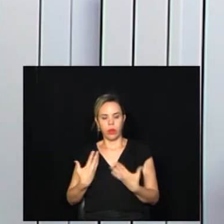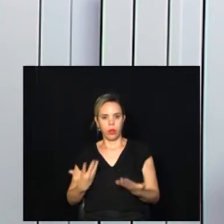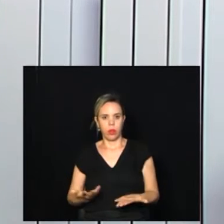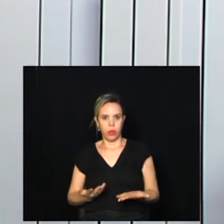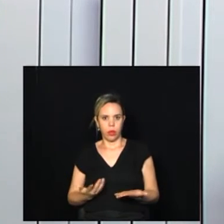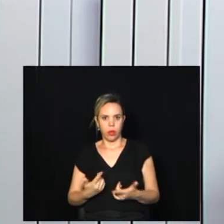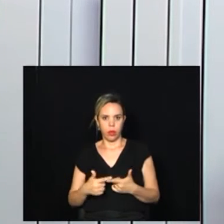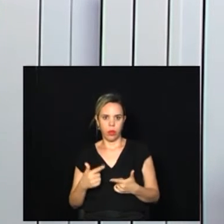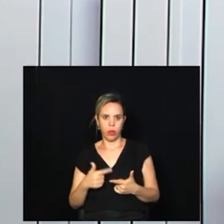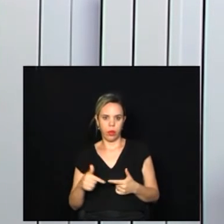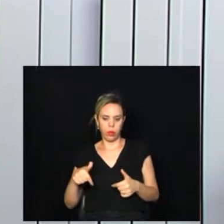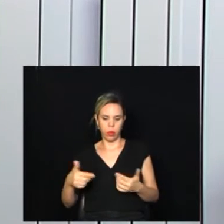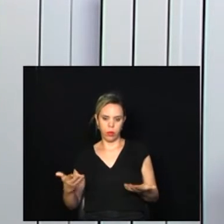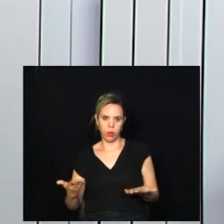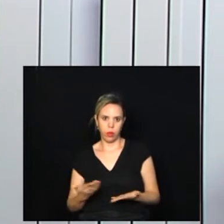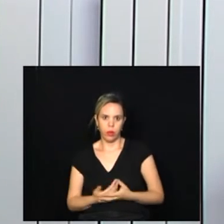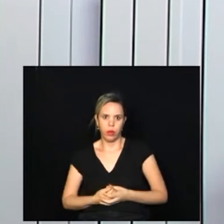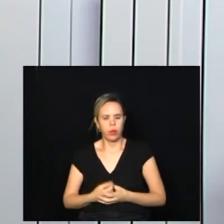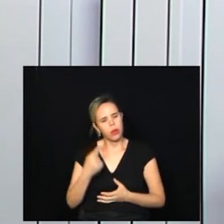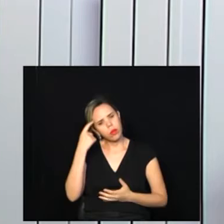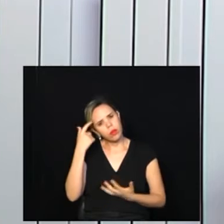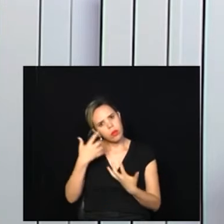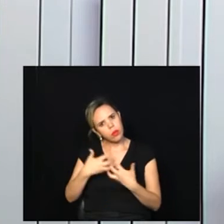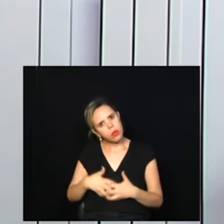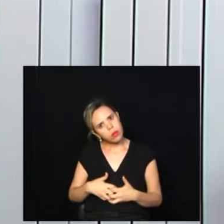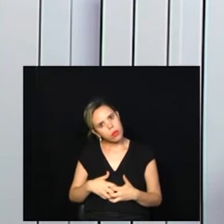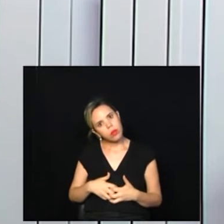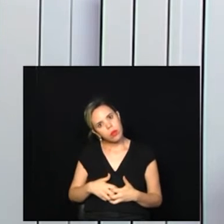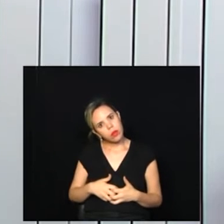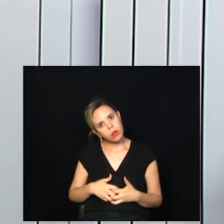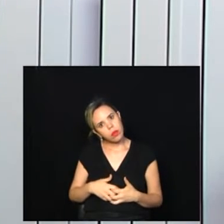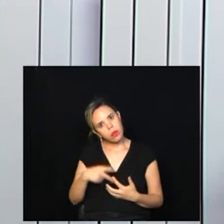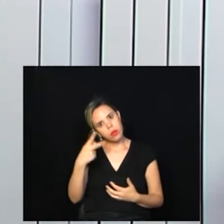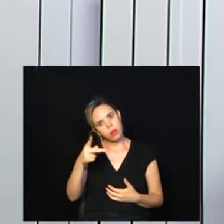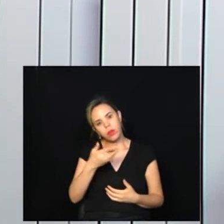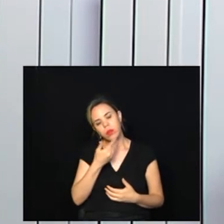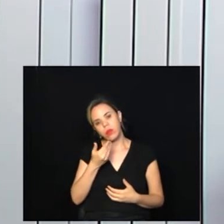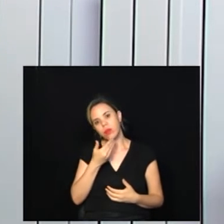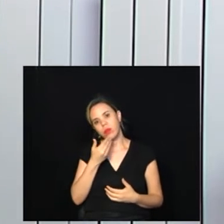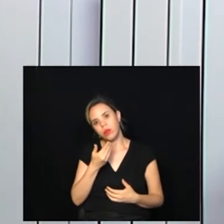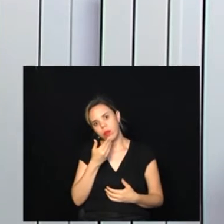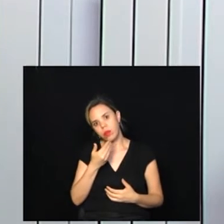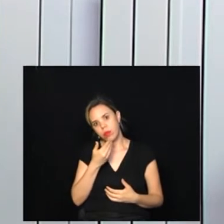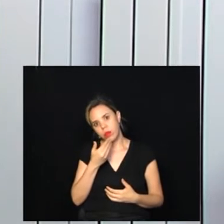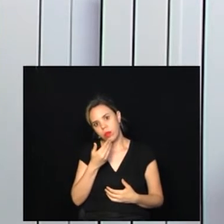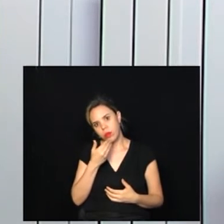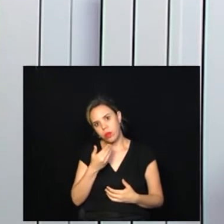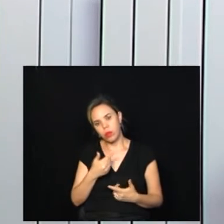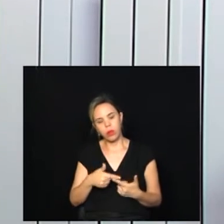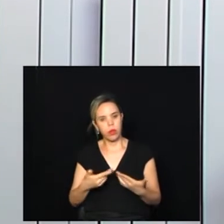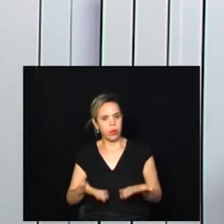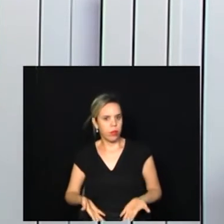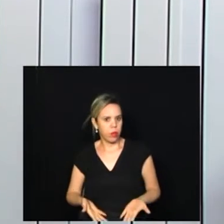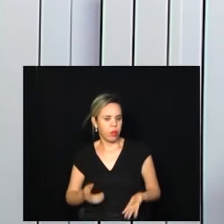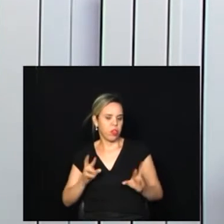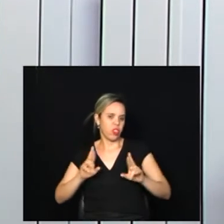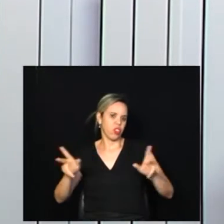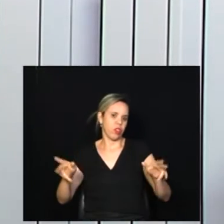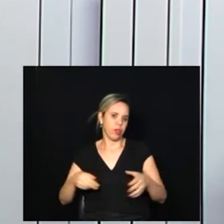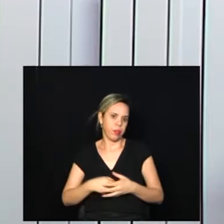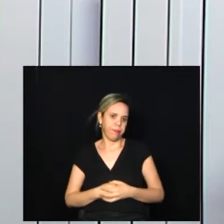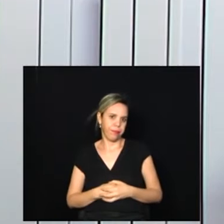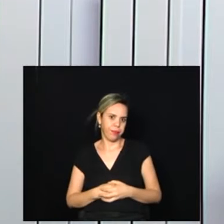essa situação agora e pensando, para ela é mais fácil, a minha situação é